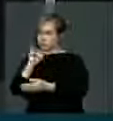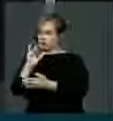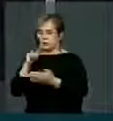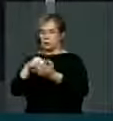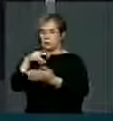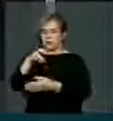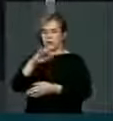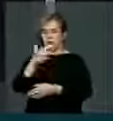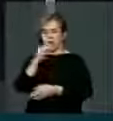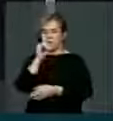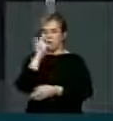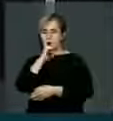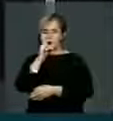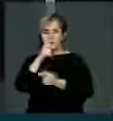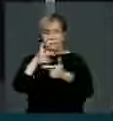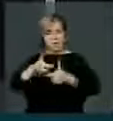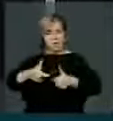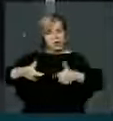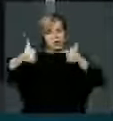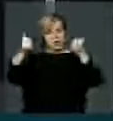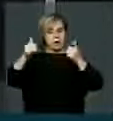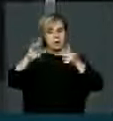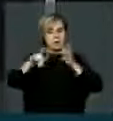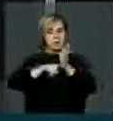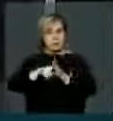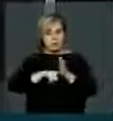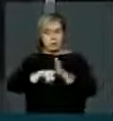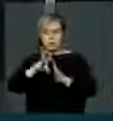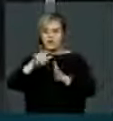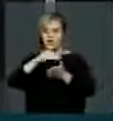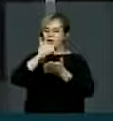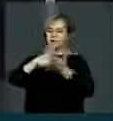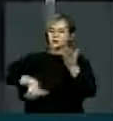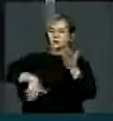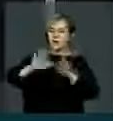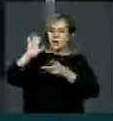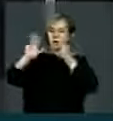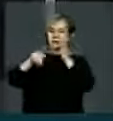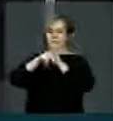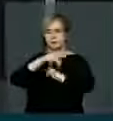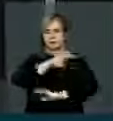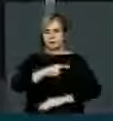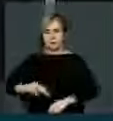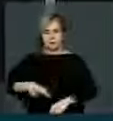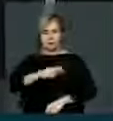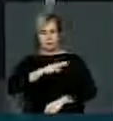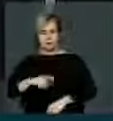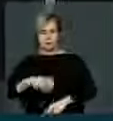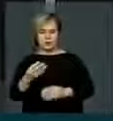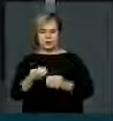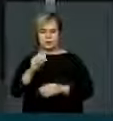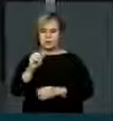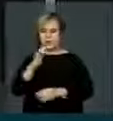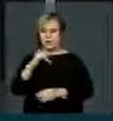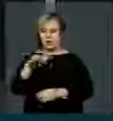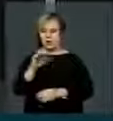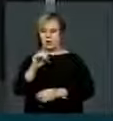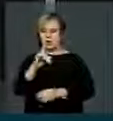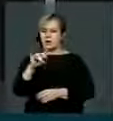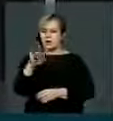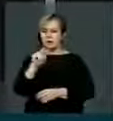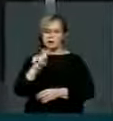maço não consegui crescer nas pesquisas retirar a sua candidatura Presidente da República ou seja Aécio Dilma é Eduardo